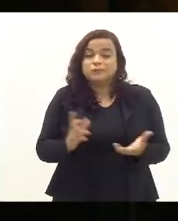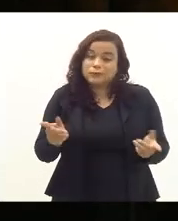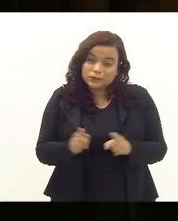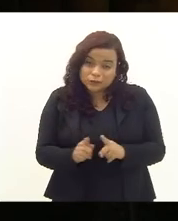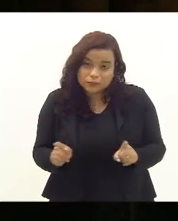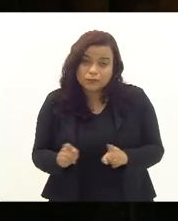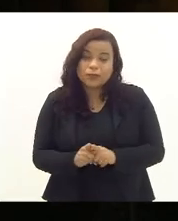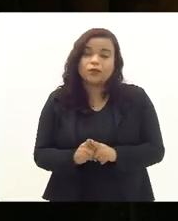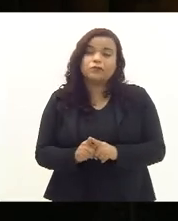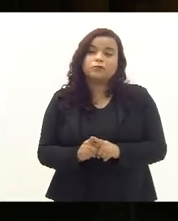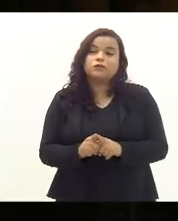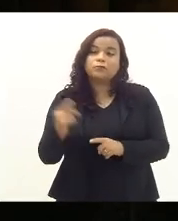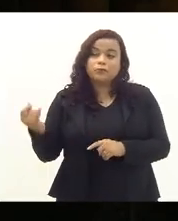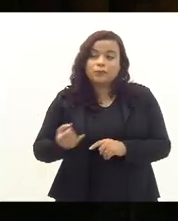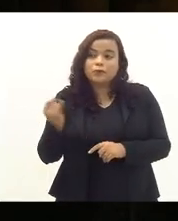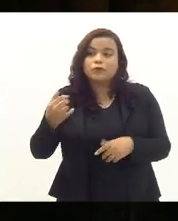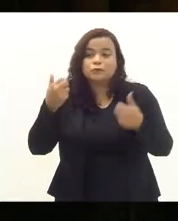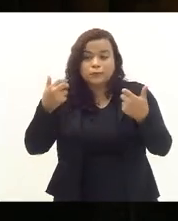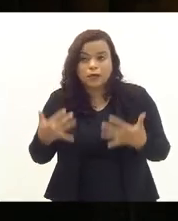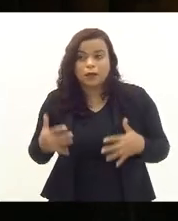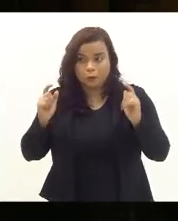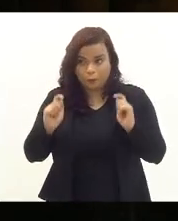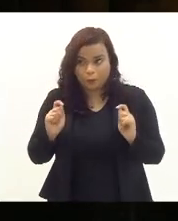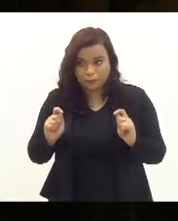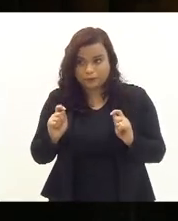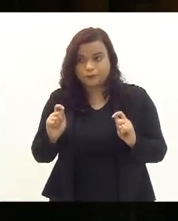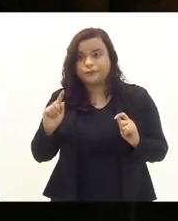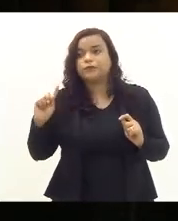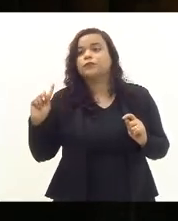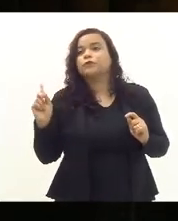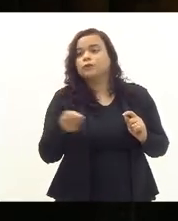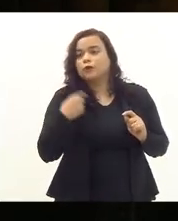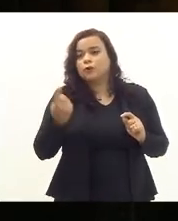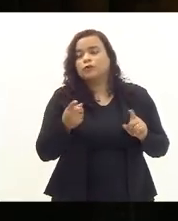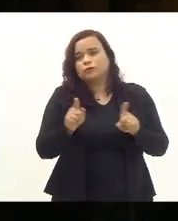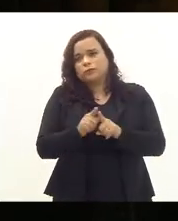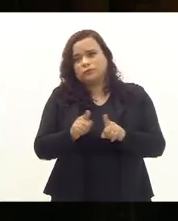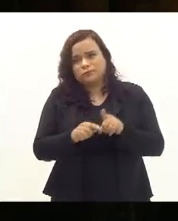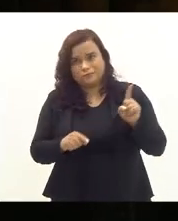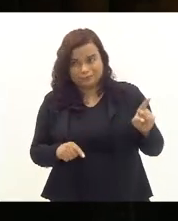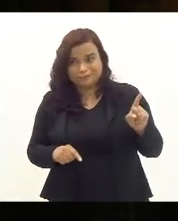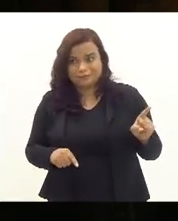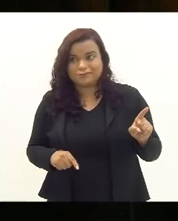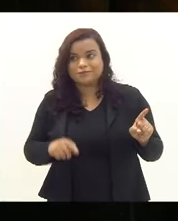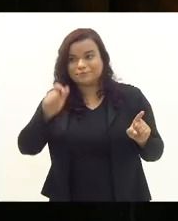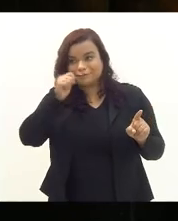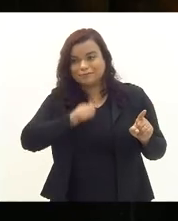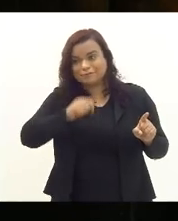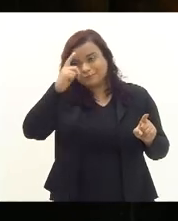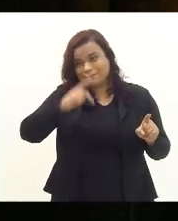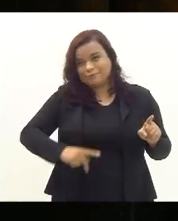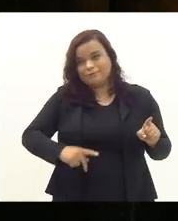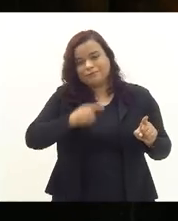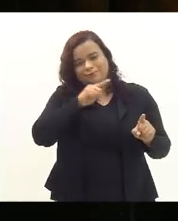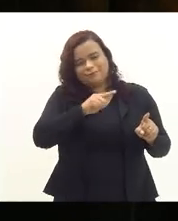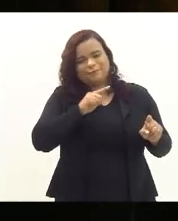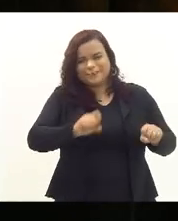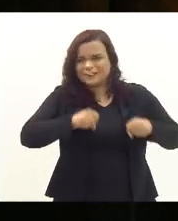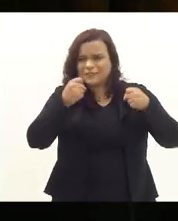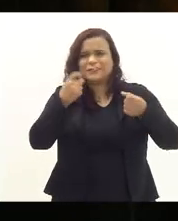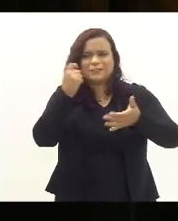presidenta a importante dizer que nós e a senhora é uma uma guerreira